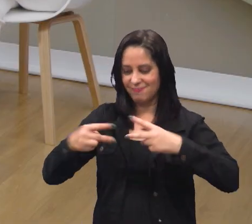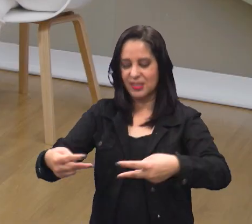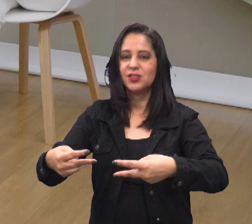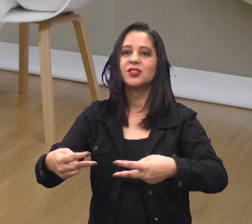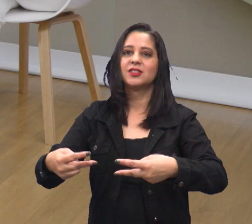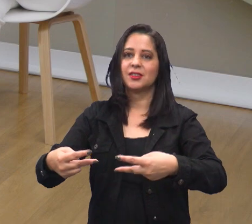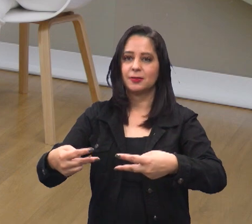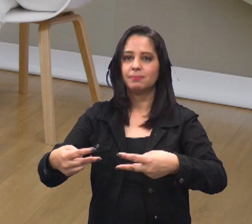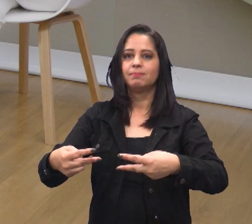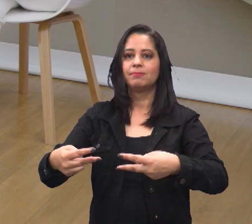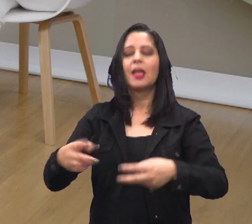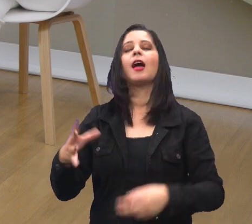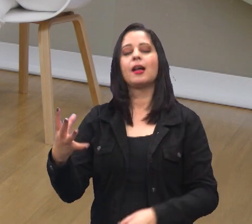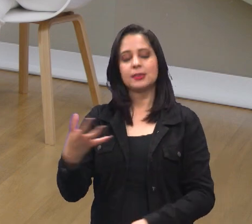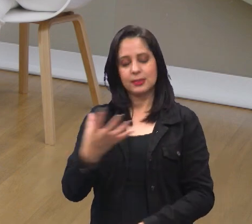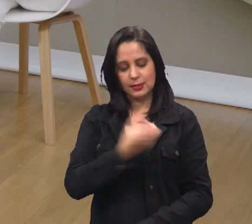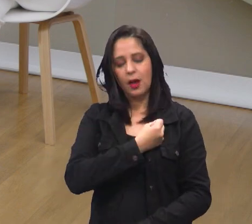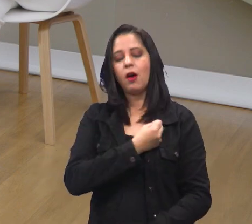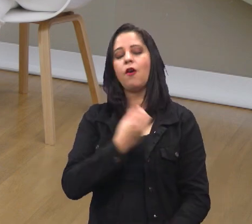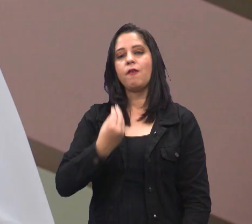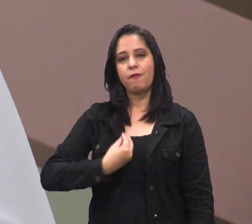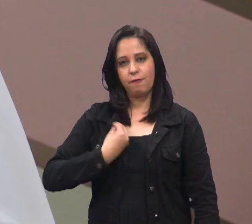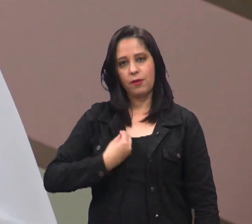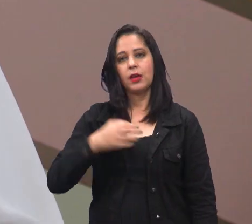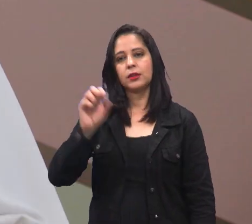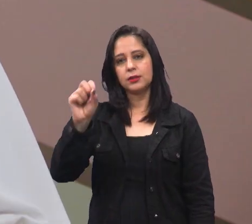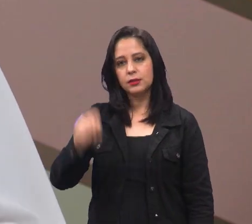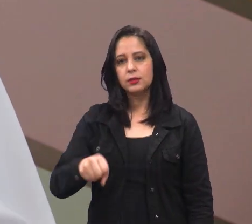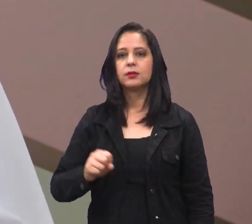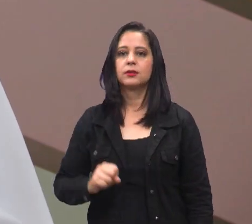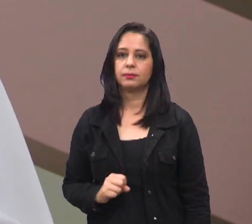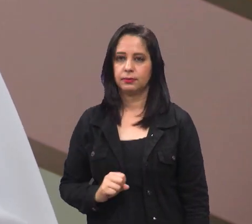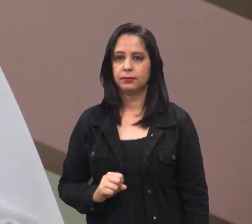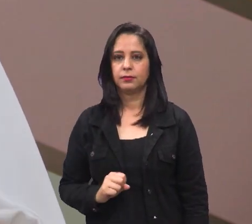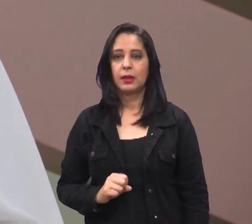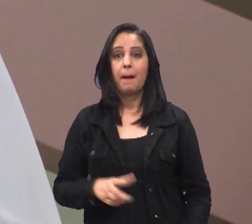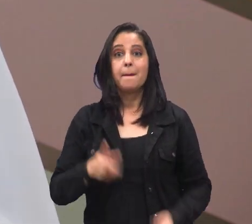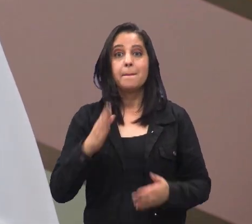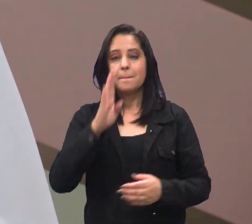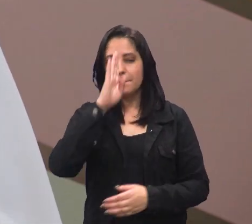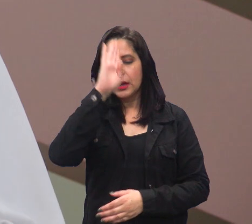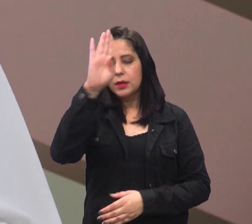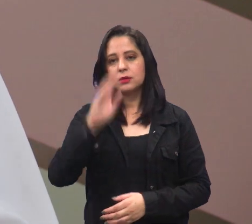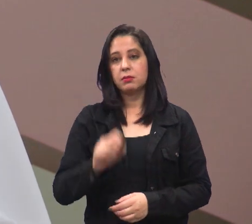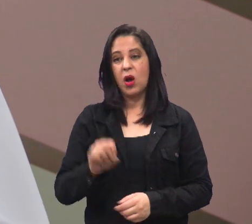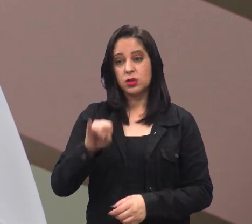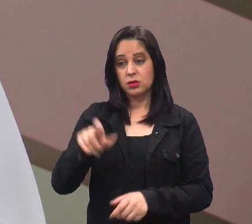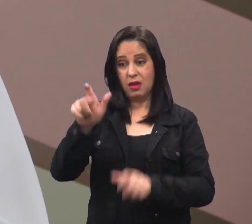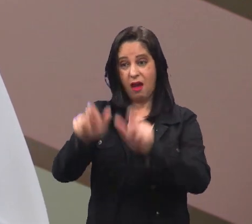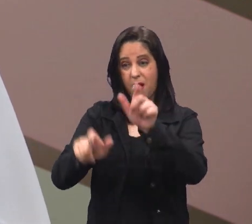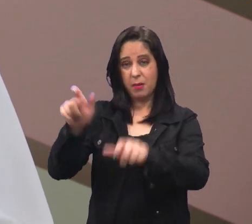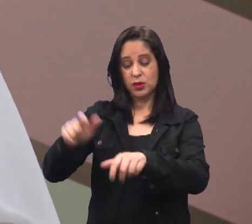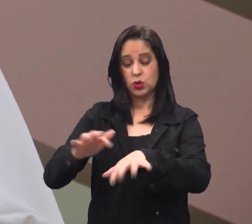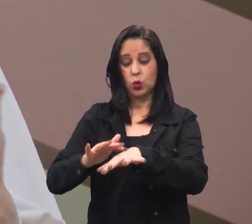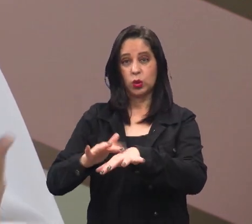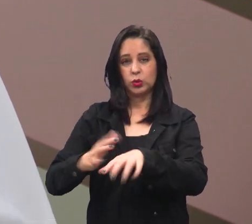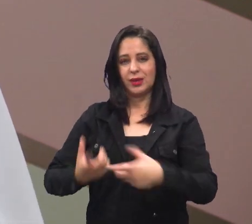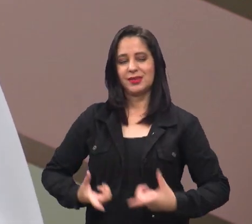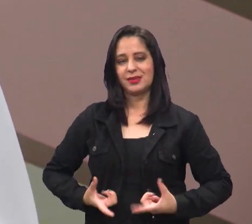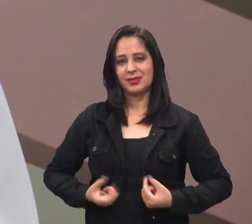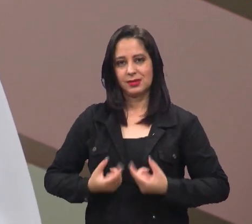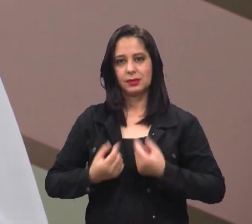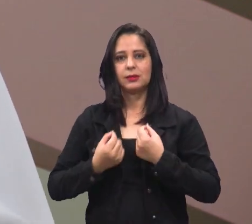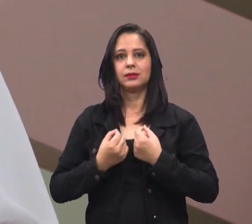repito aqui, ela salva vidas, ela é muito importante nos casos oncológicos, nas cirurgias, nos traumas, e é essencial que